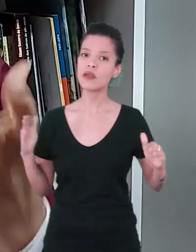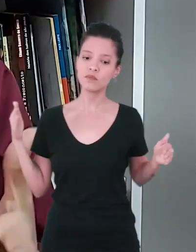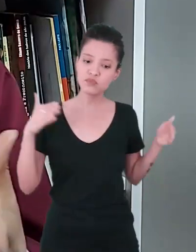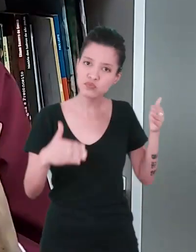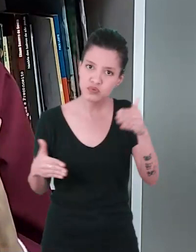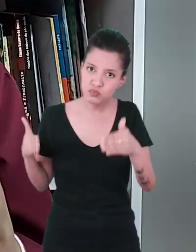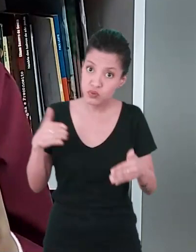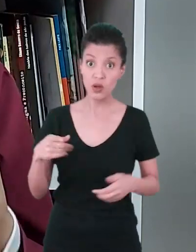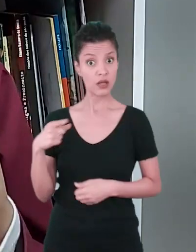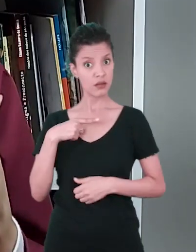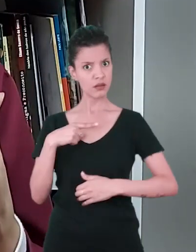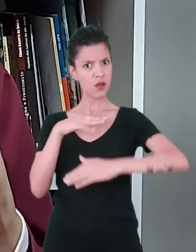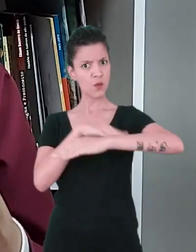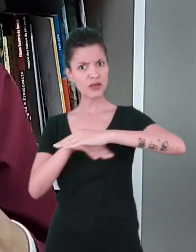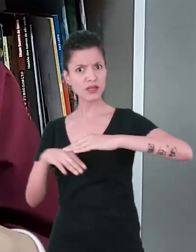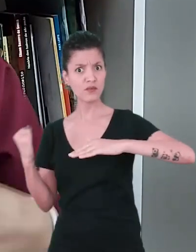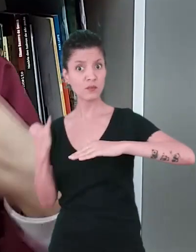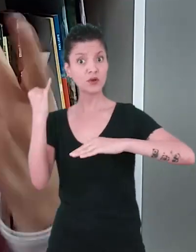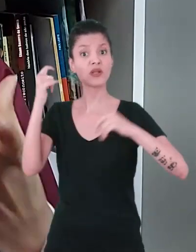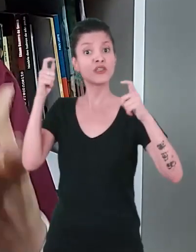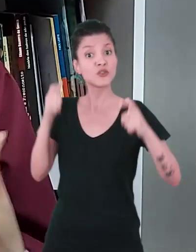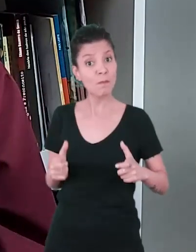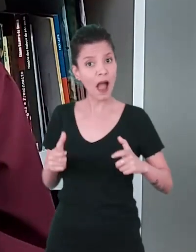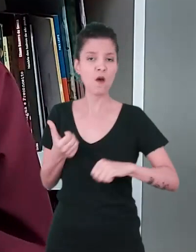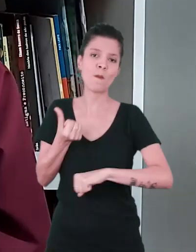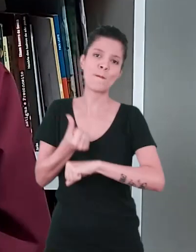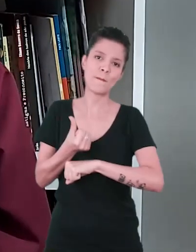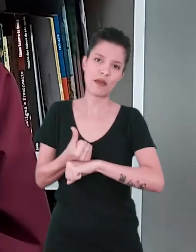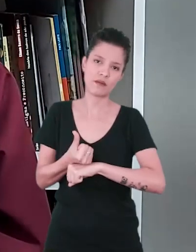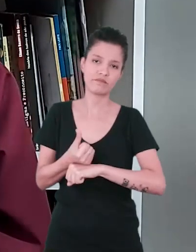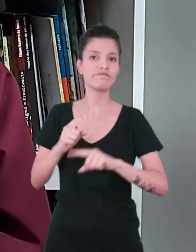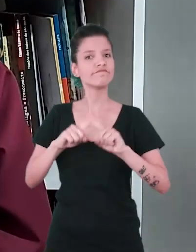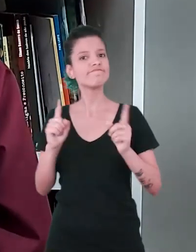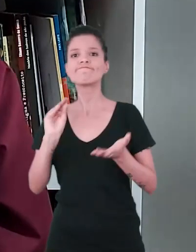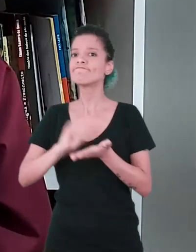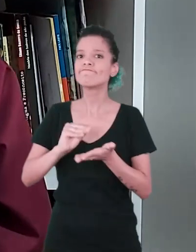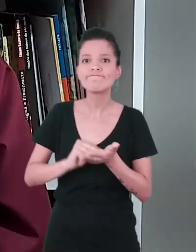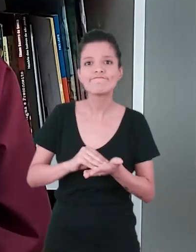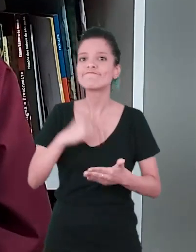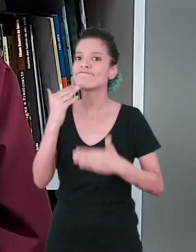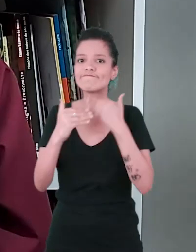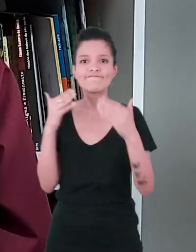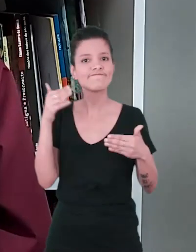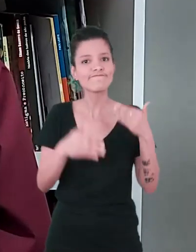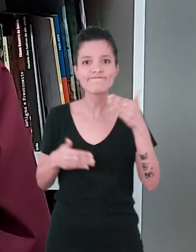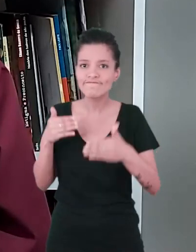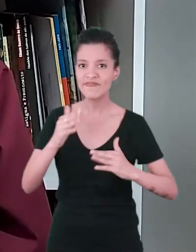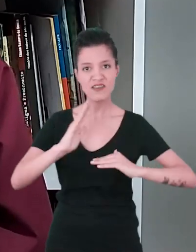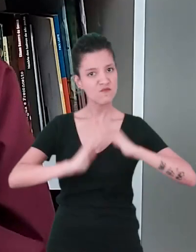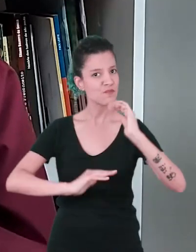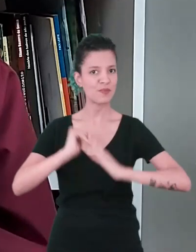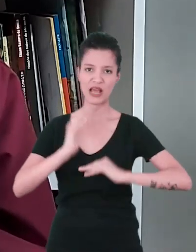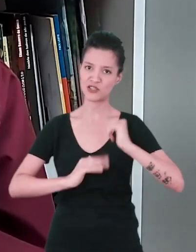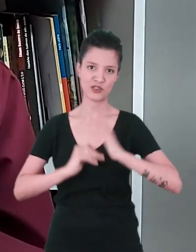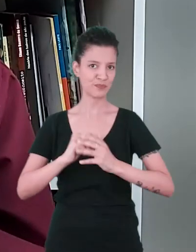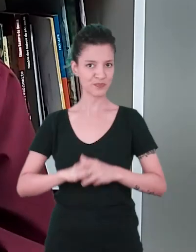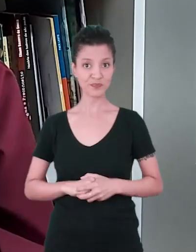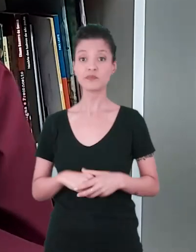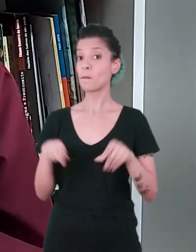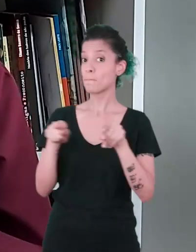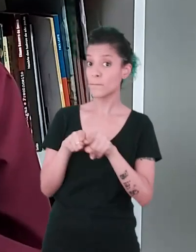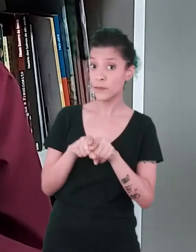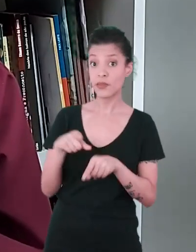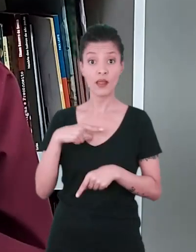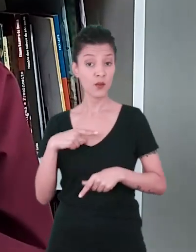que tem um acervo muito importante sobre o bairro da Penha, mas que precisava ter uma ativação. Fora isso, a gente também desenvolveu um trabalho